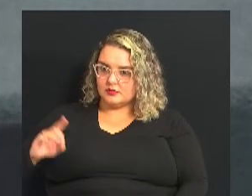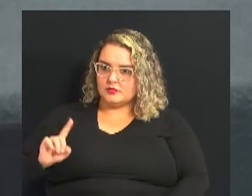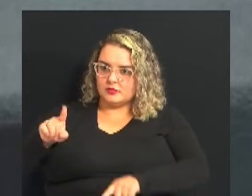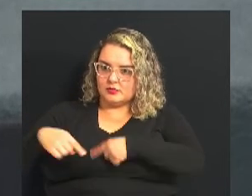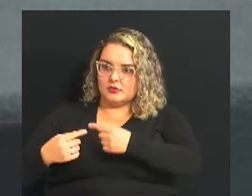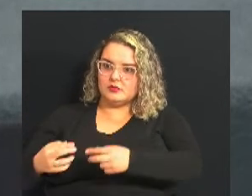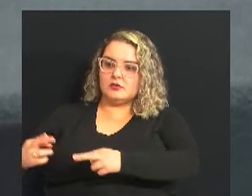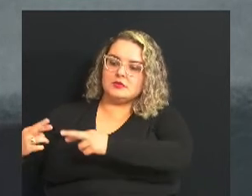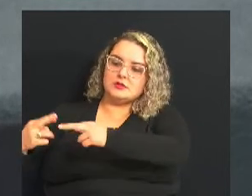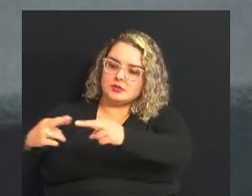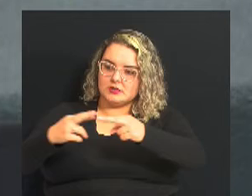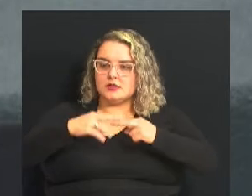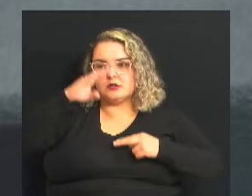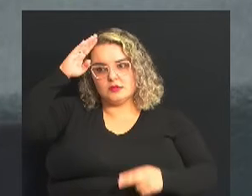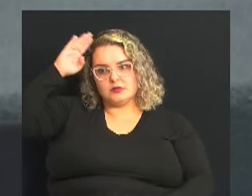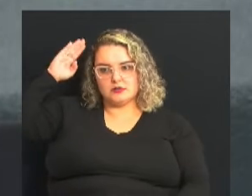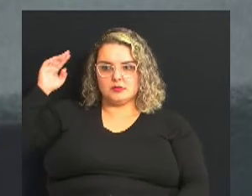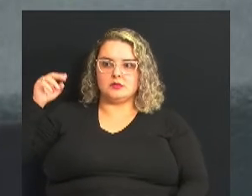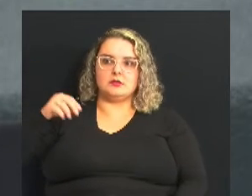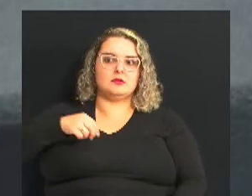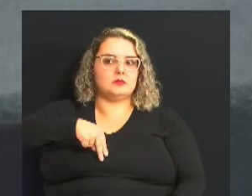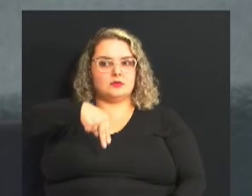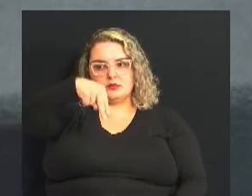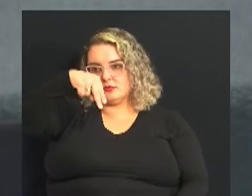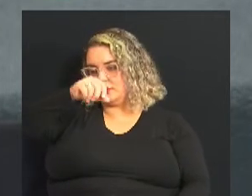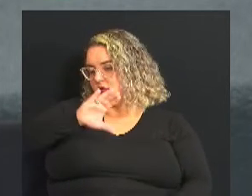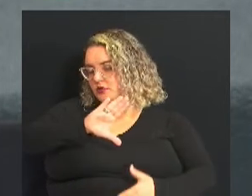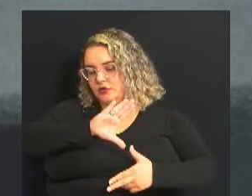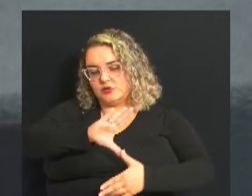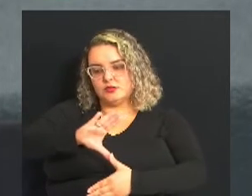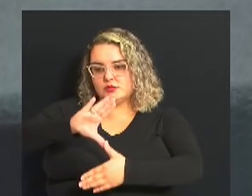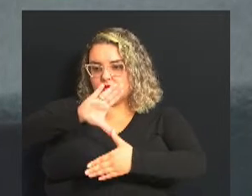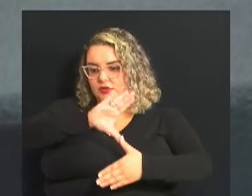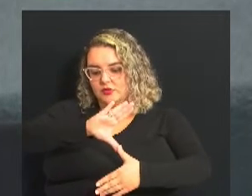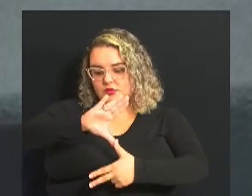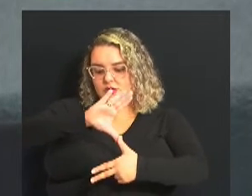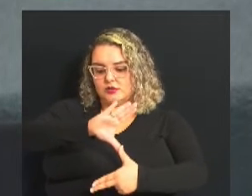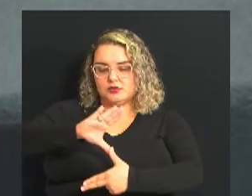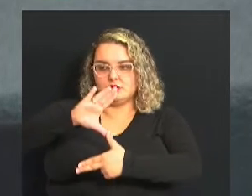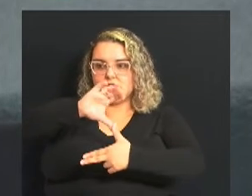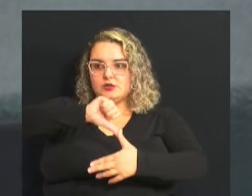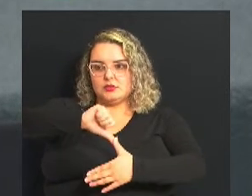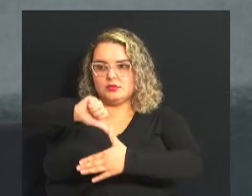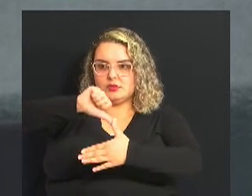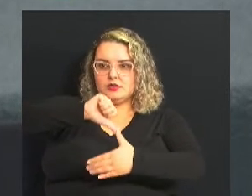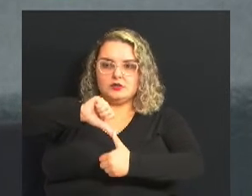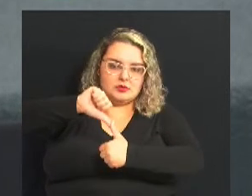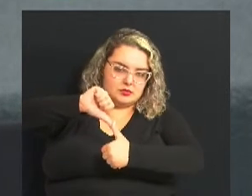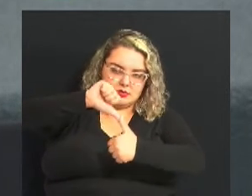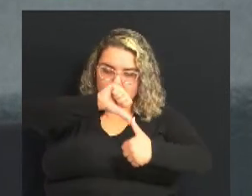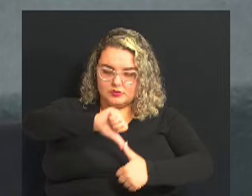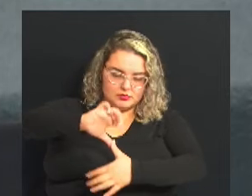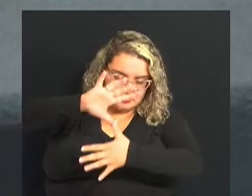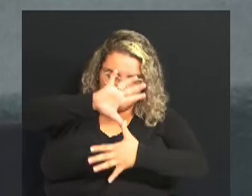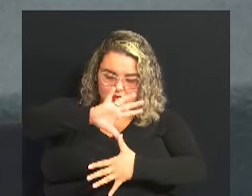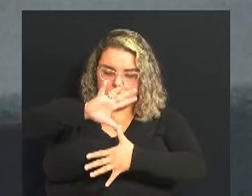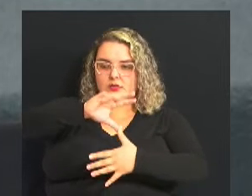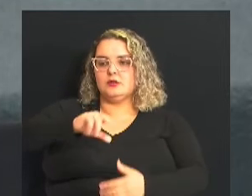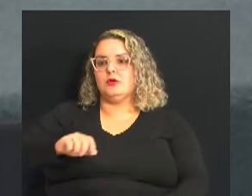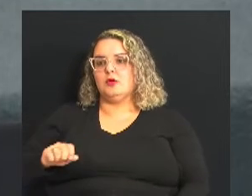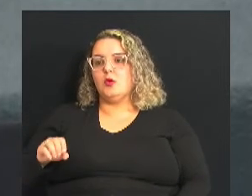acadêmicas. América do Norte, América Latina, Oceania, África, né? Então, esse é o nosso papel.